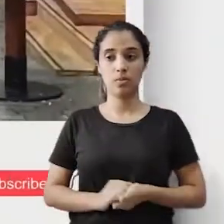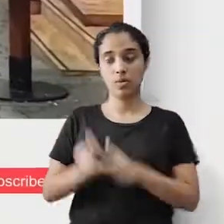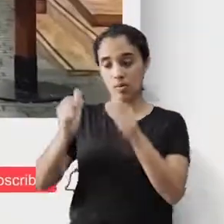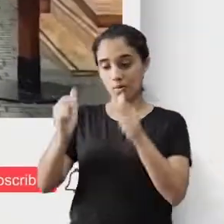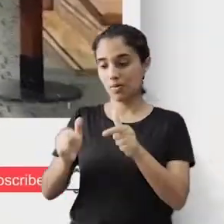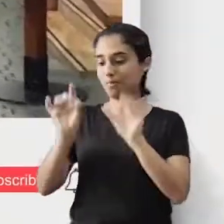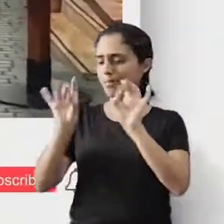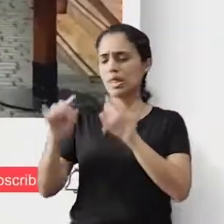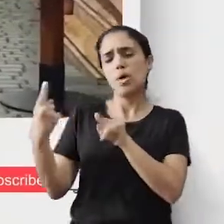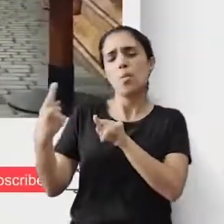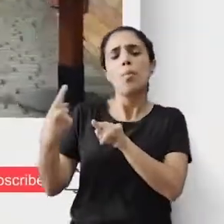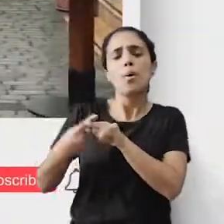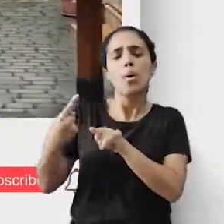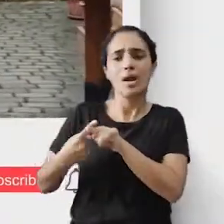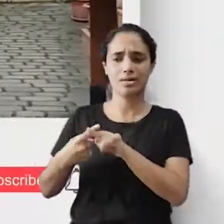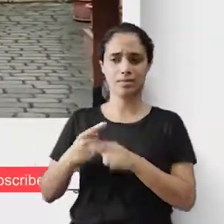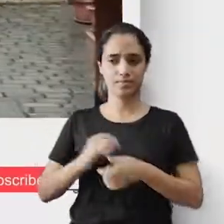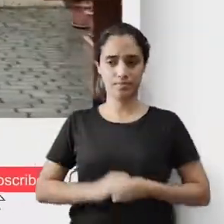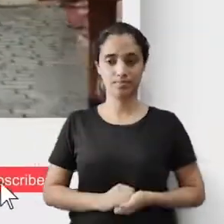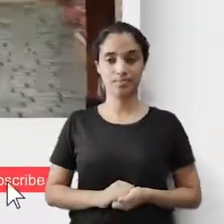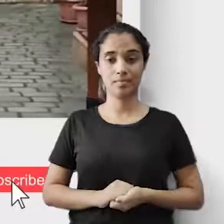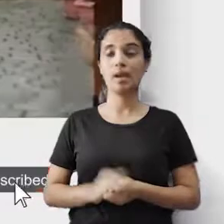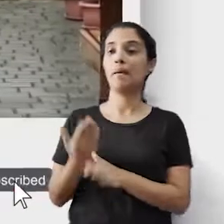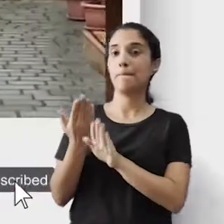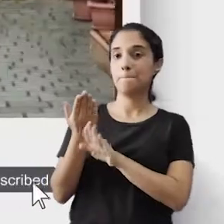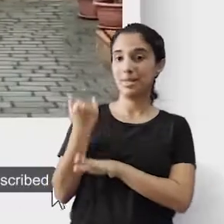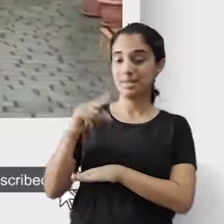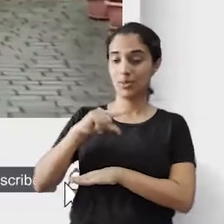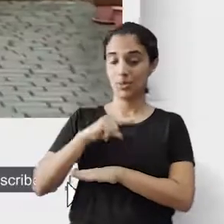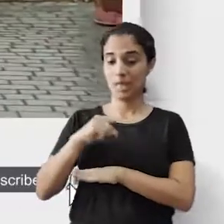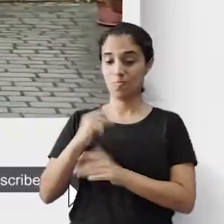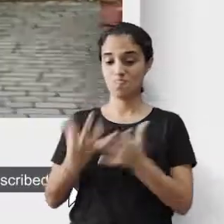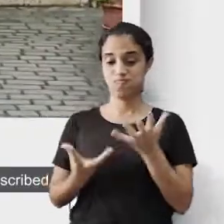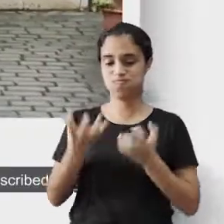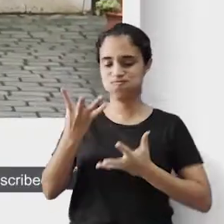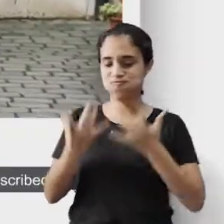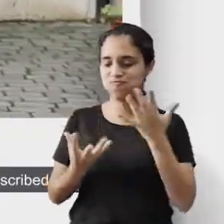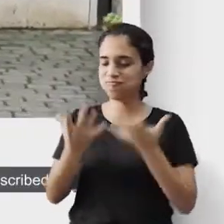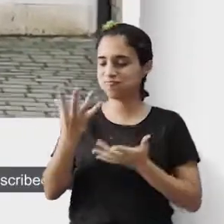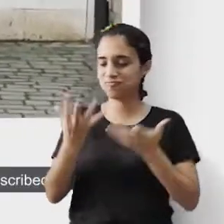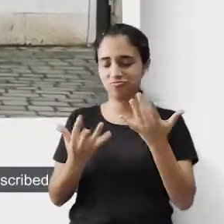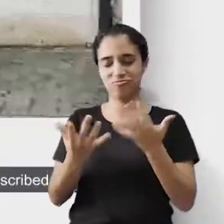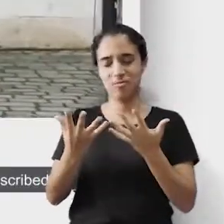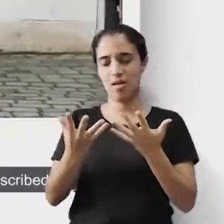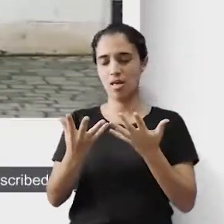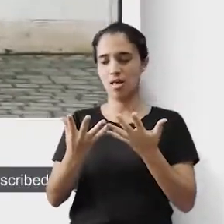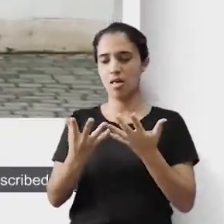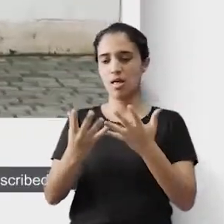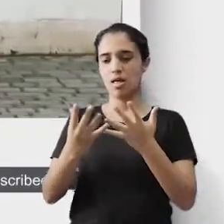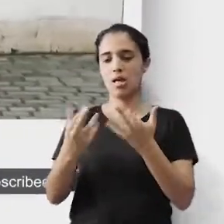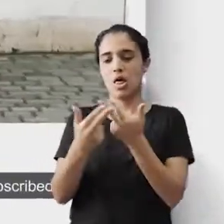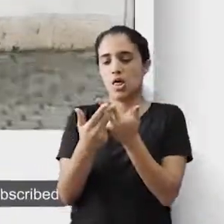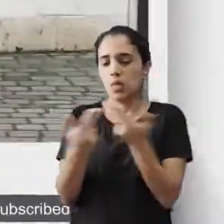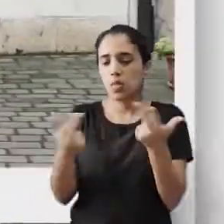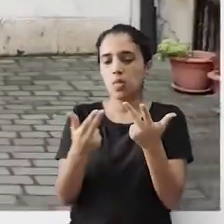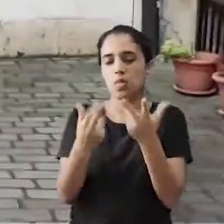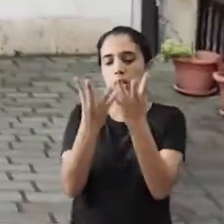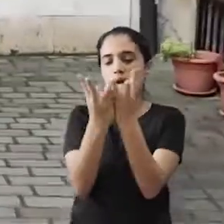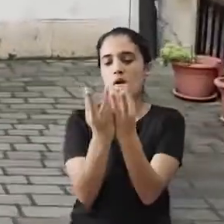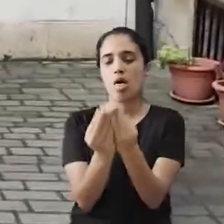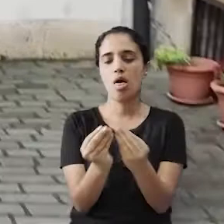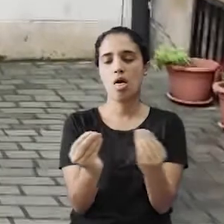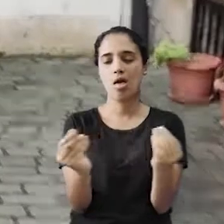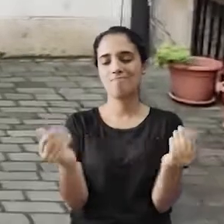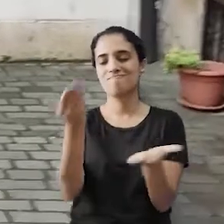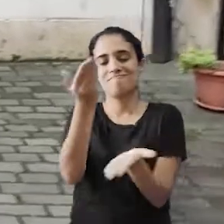ele é considerado sagrado porque teve um grande incêndio, e com esse incêndio